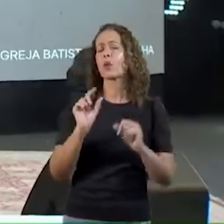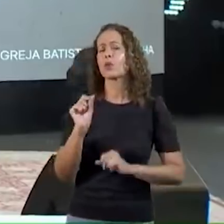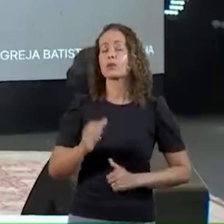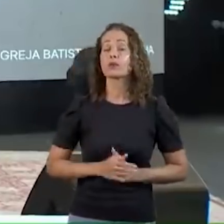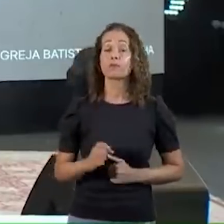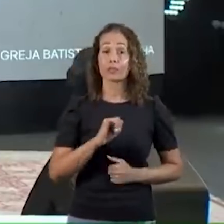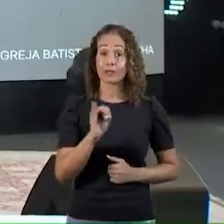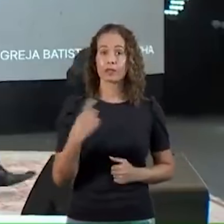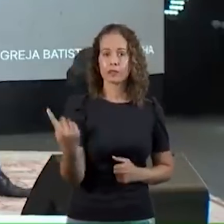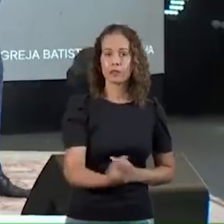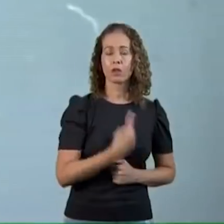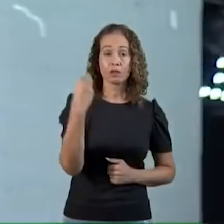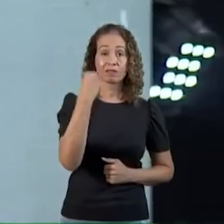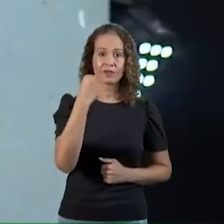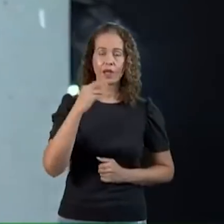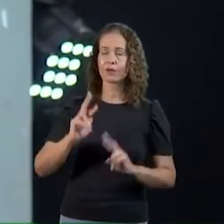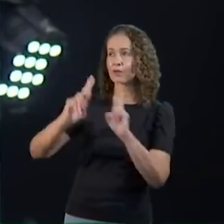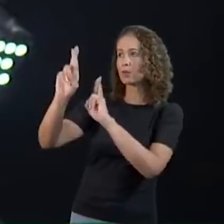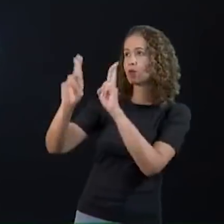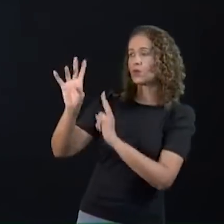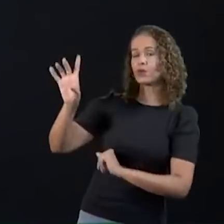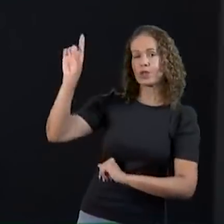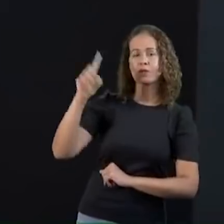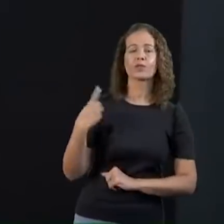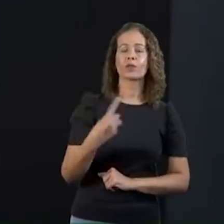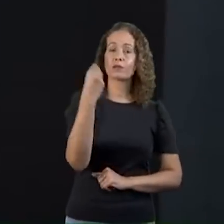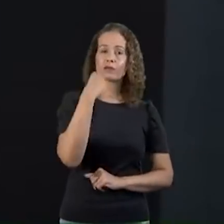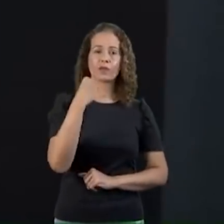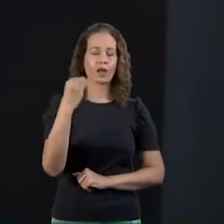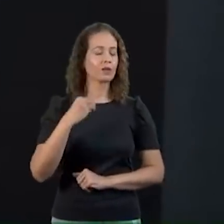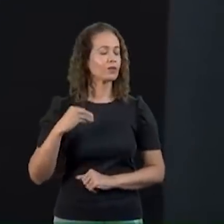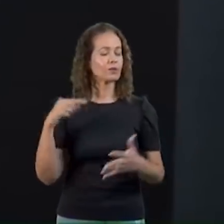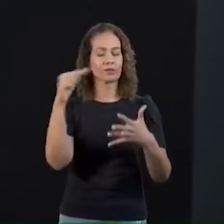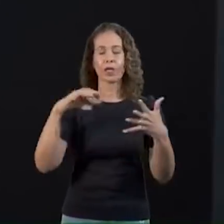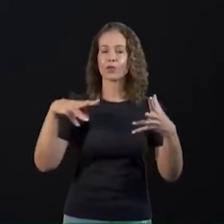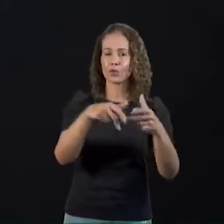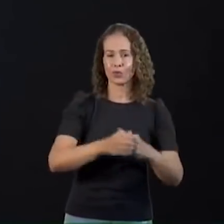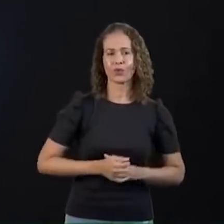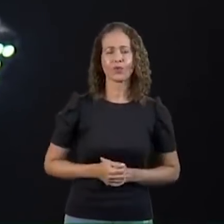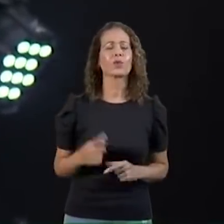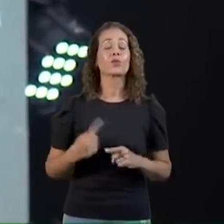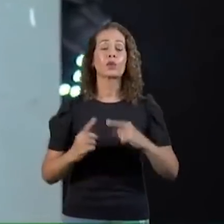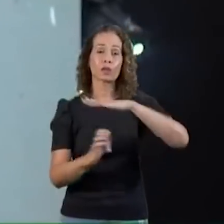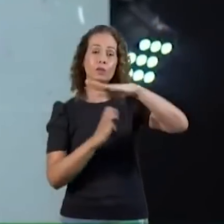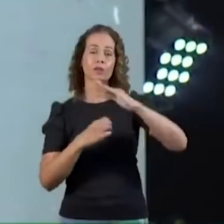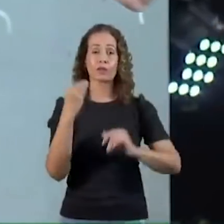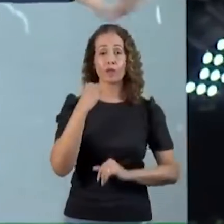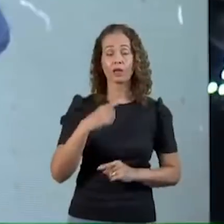formos fracos na nossa comunhão com Deus, seremos fracos em tudo. Sabe por que a empresa fica fraca?